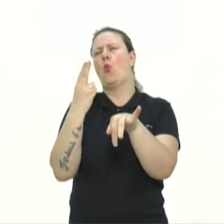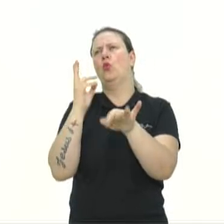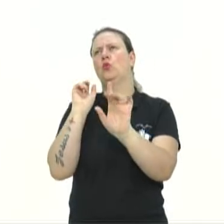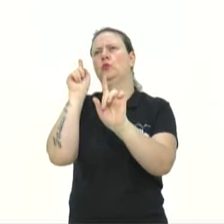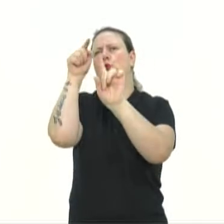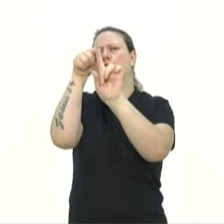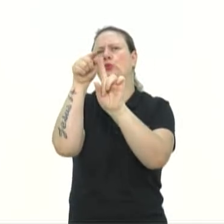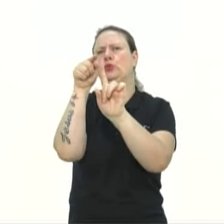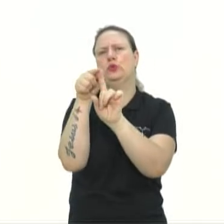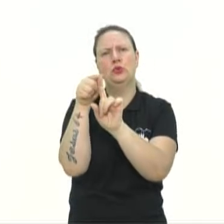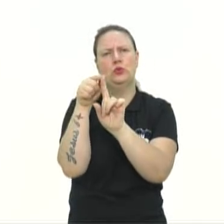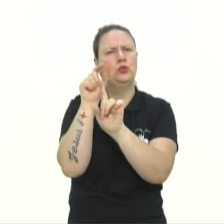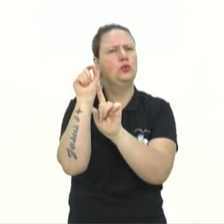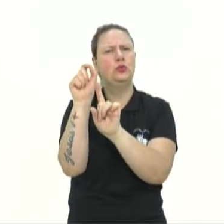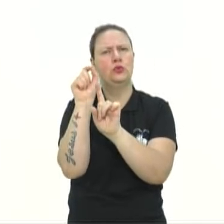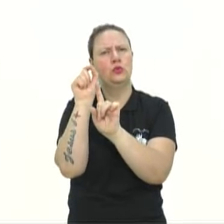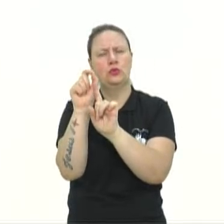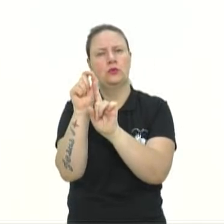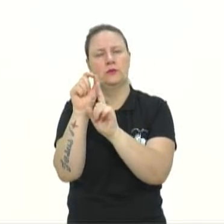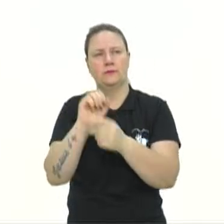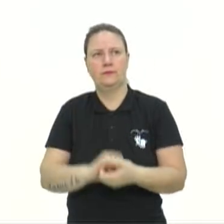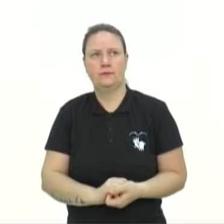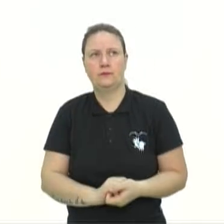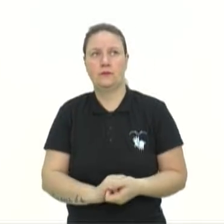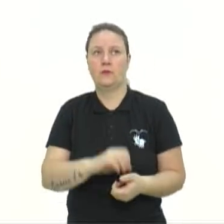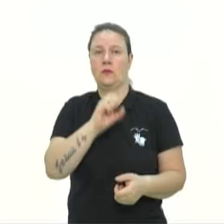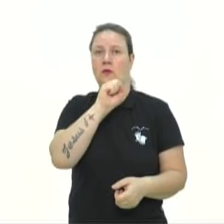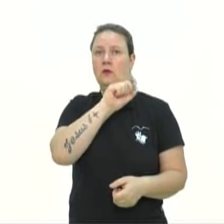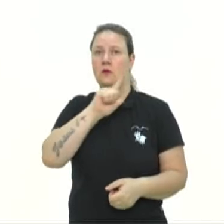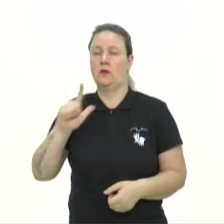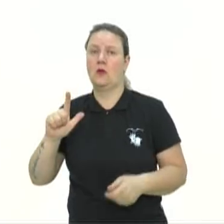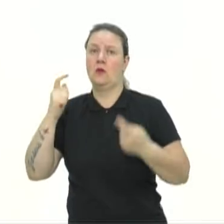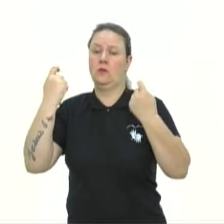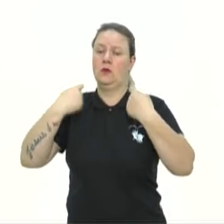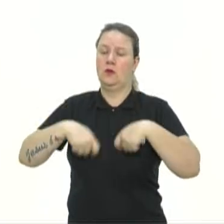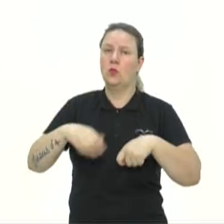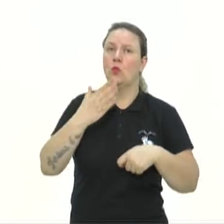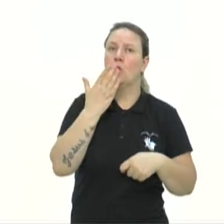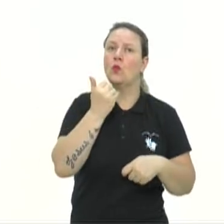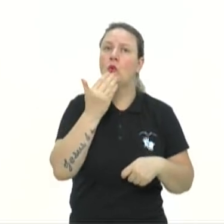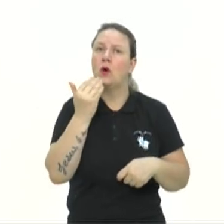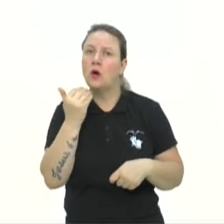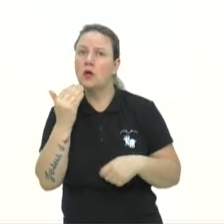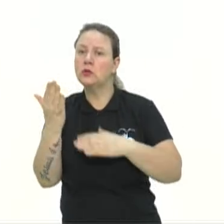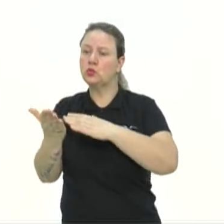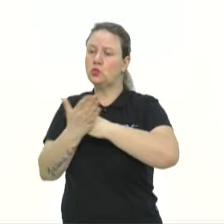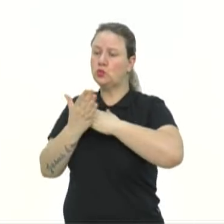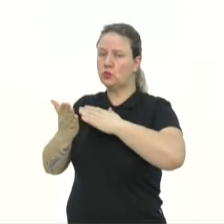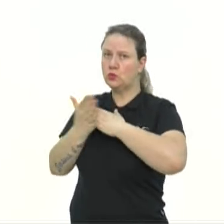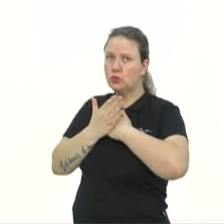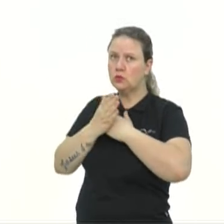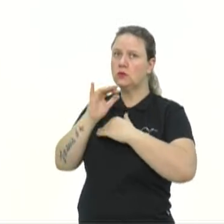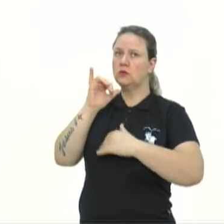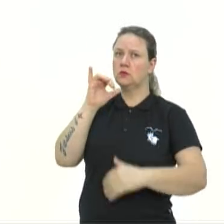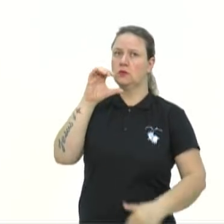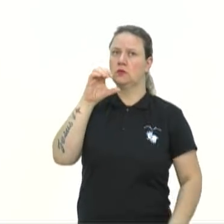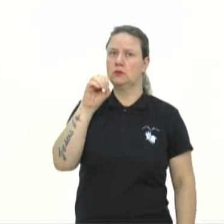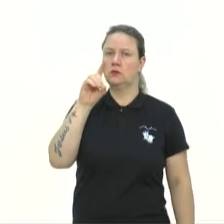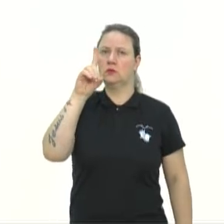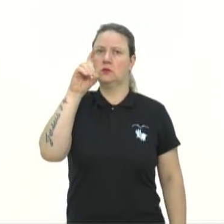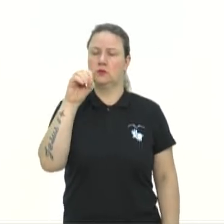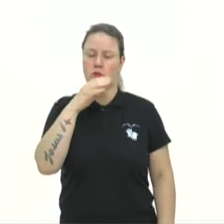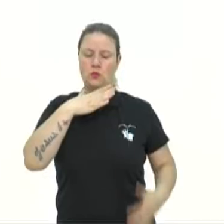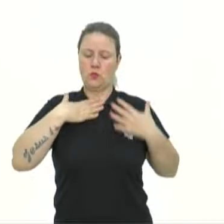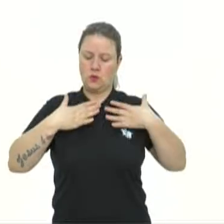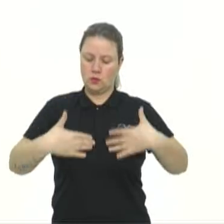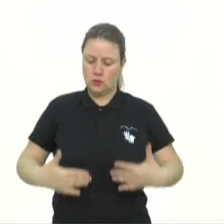também vai dar certo. Vamos tentar? O sal deve ser consumido para que seja suprida a necessidade de iodo. O